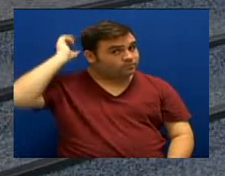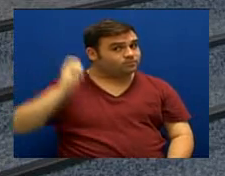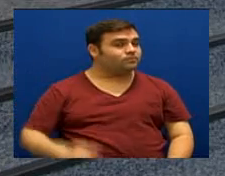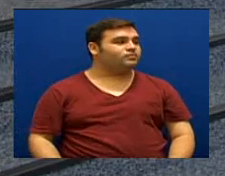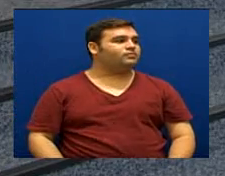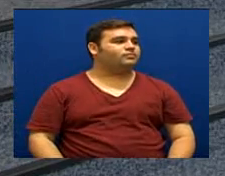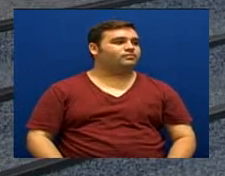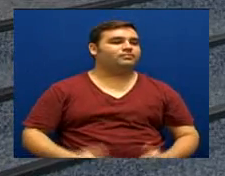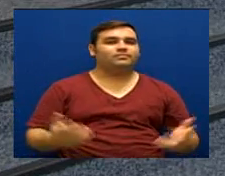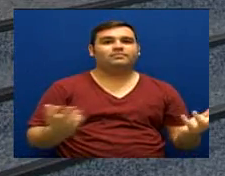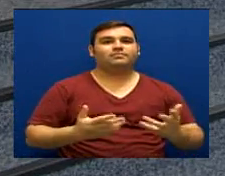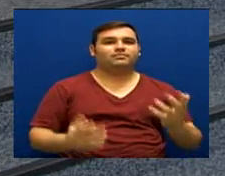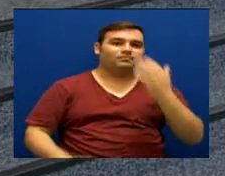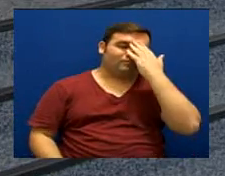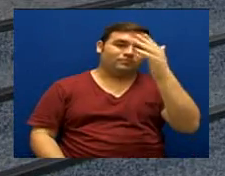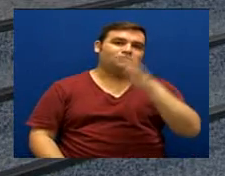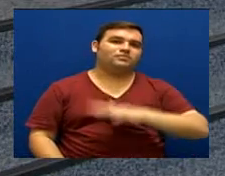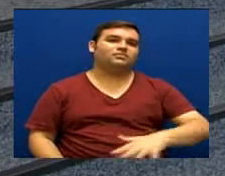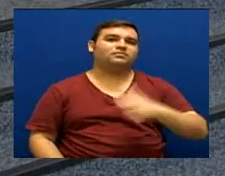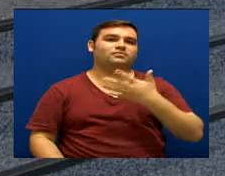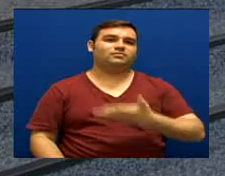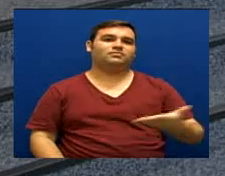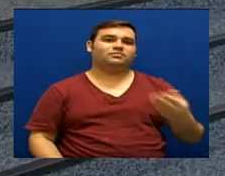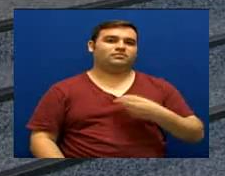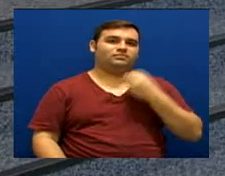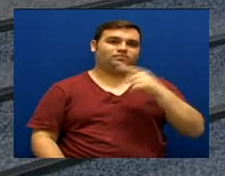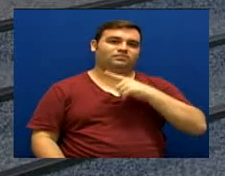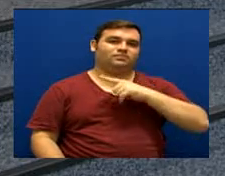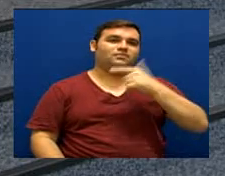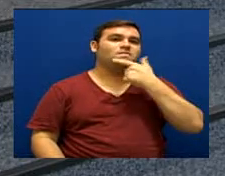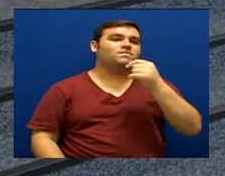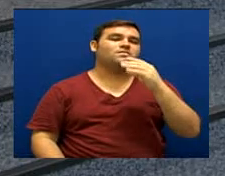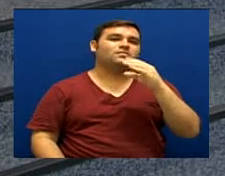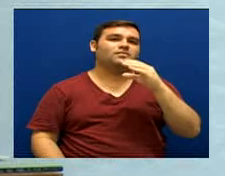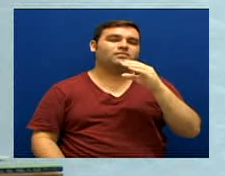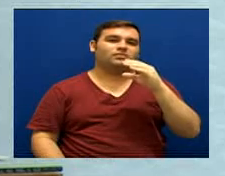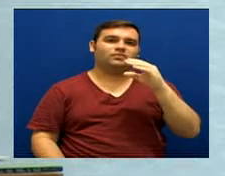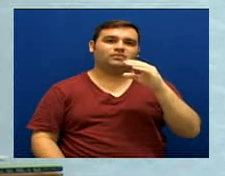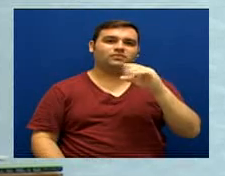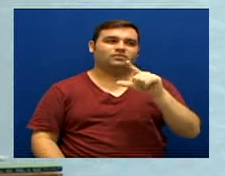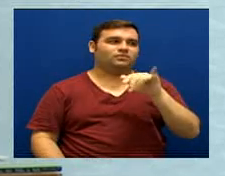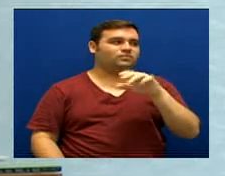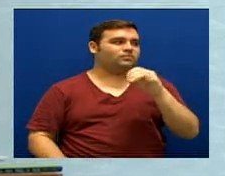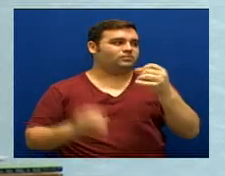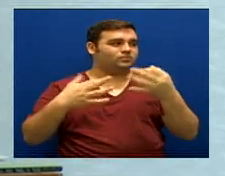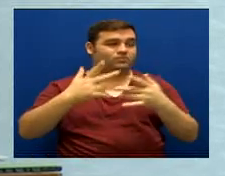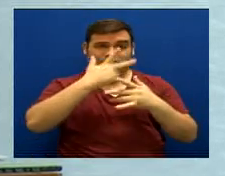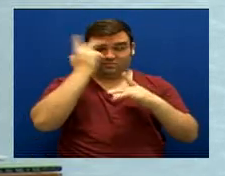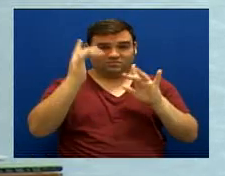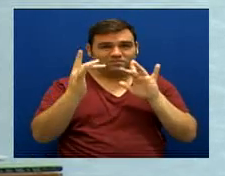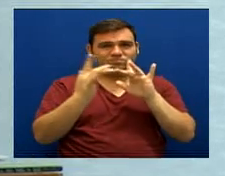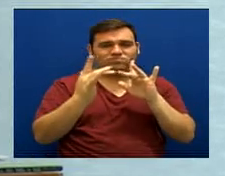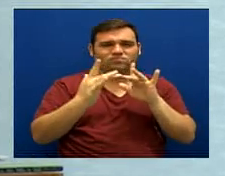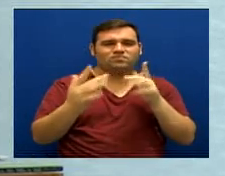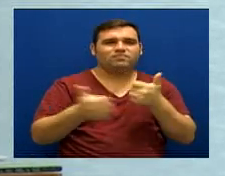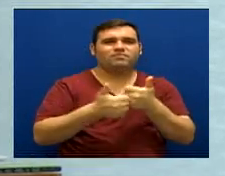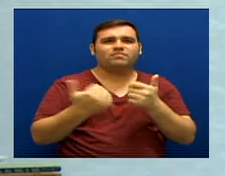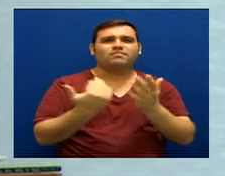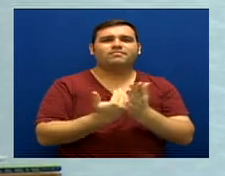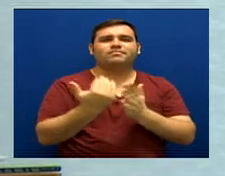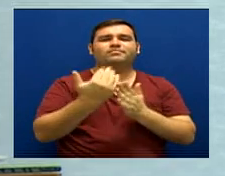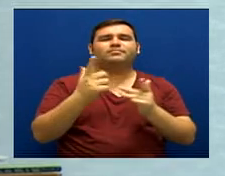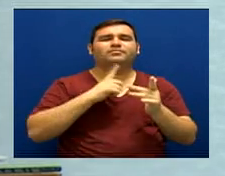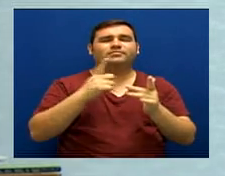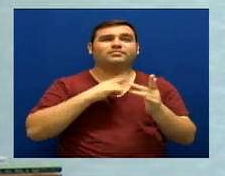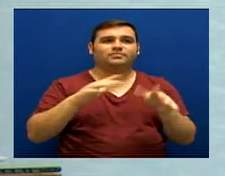também agradecer a presença de todos que estão aqui uma coisa que o cláudio falou que é interessante é aproximar a população pra participar